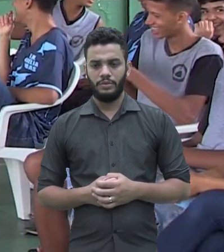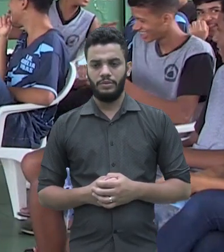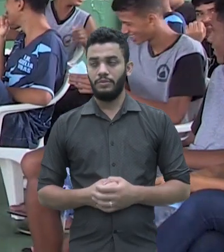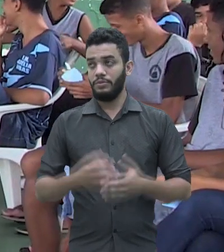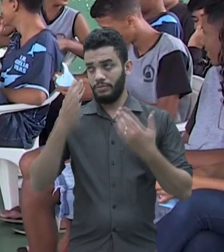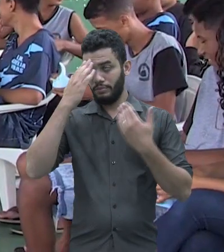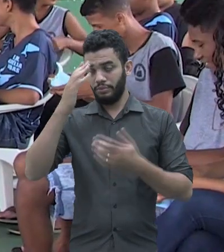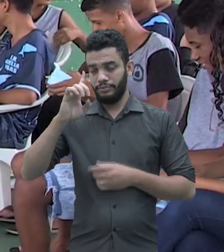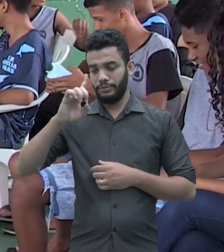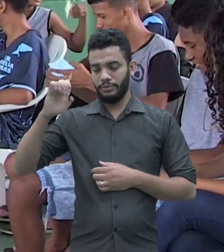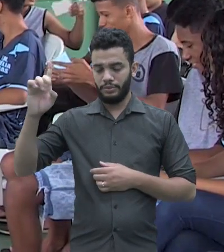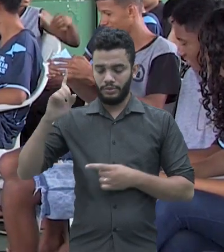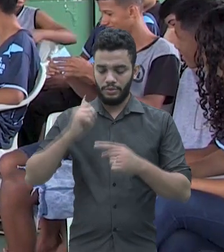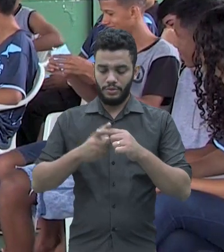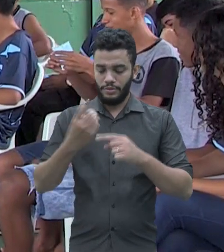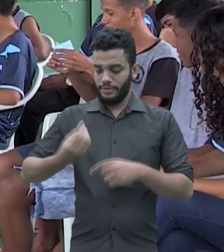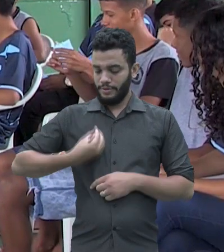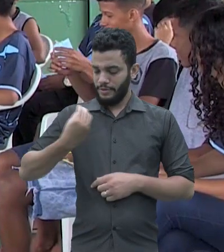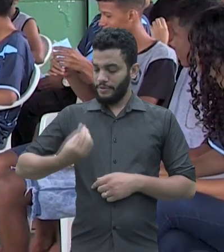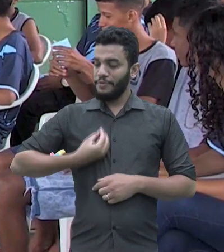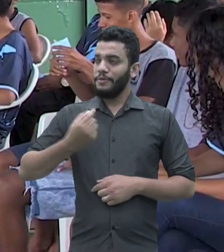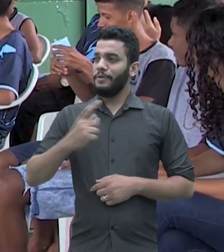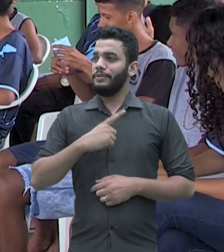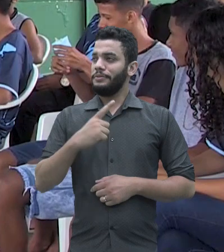Obrigado, Senhor, pelo dom da vida.